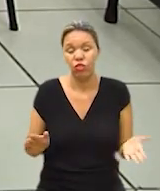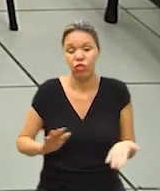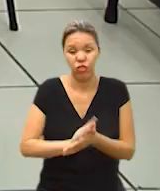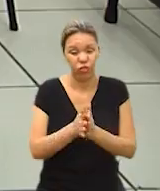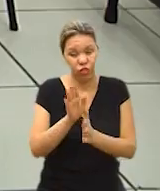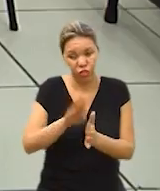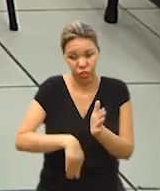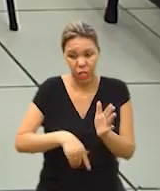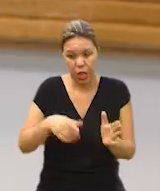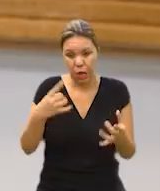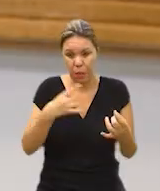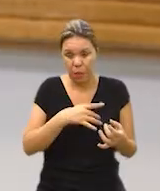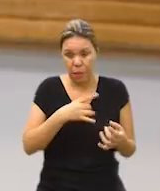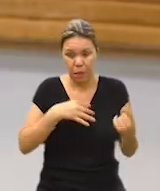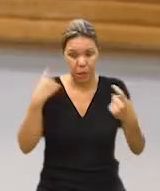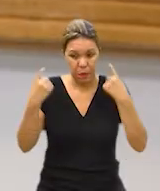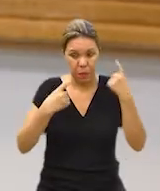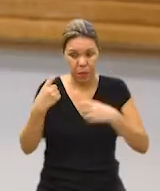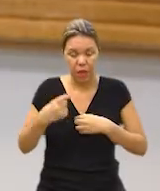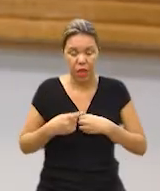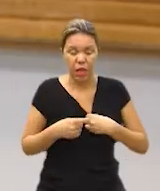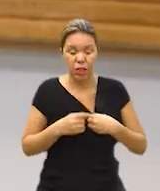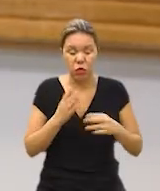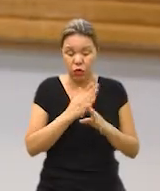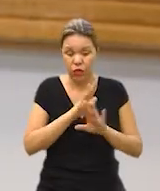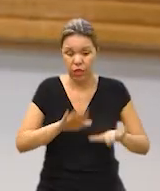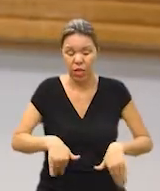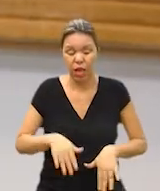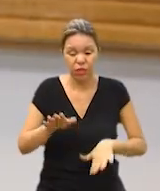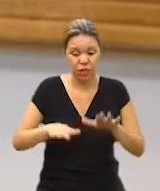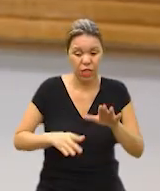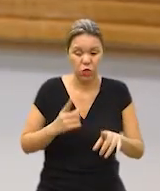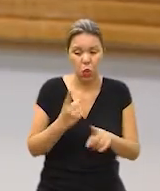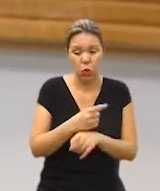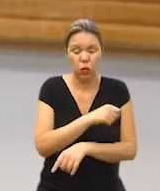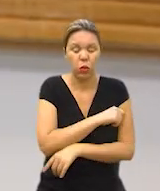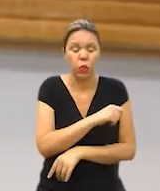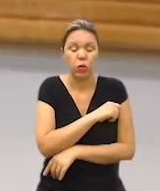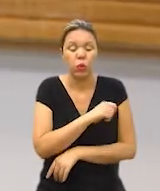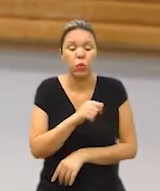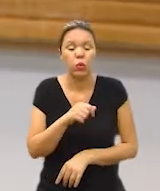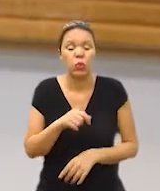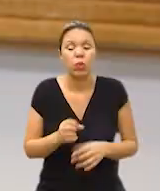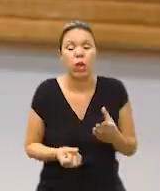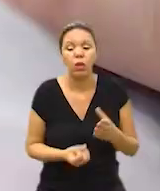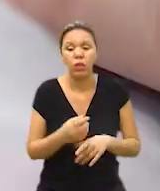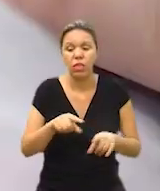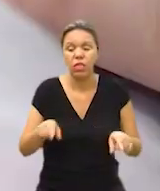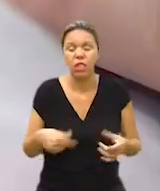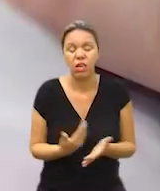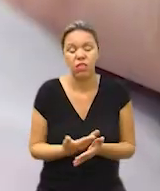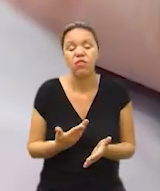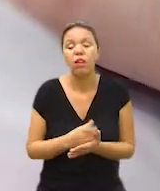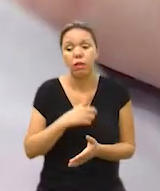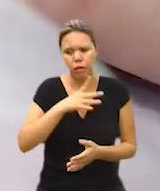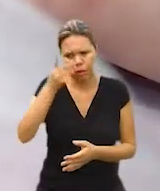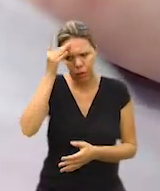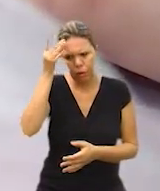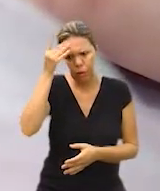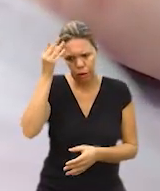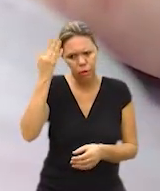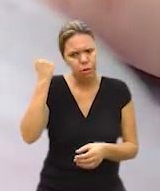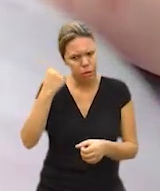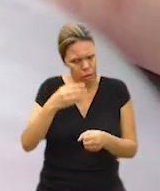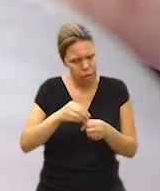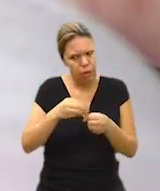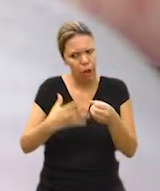muitas vezes a gente encontra em sala de aula o aluno que ele tem o conteúdo, sabe?